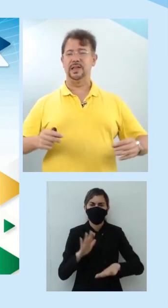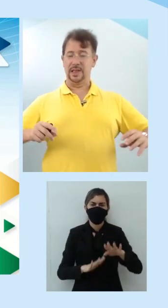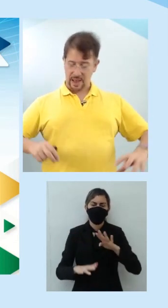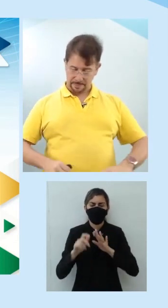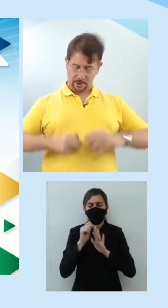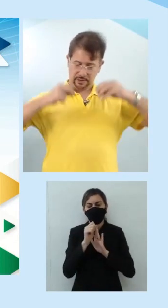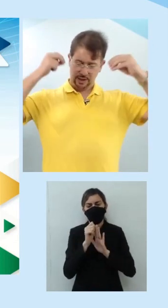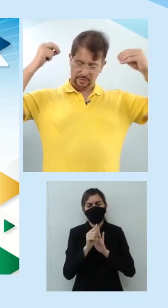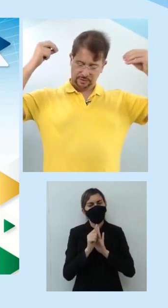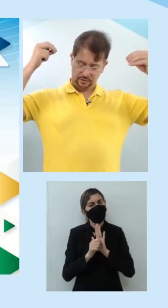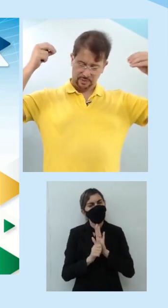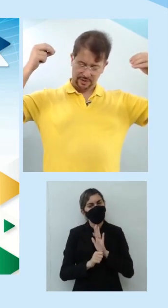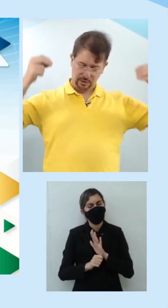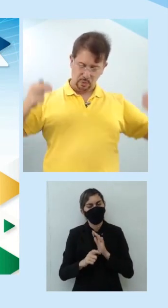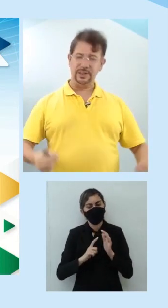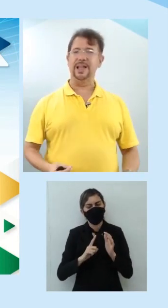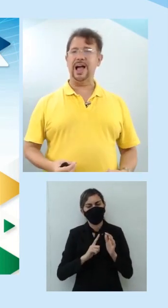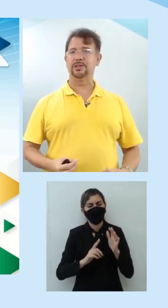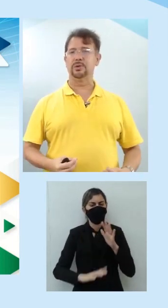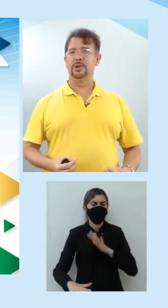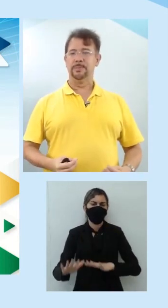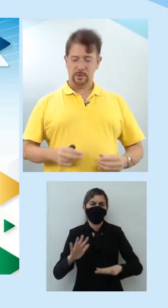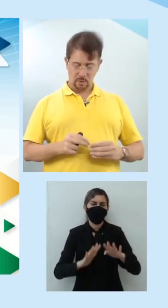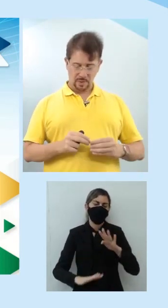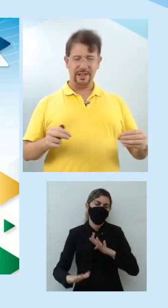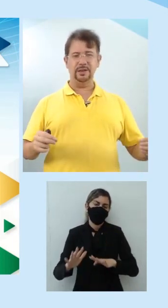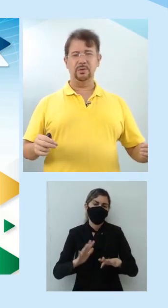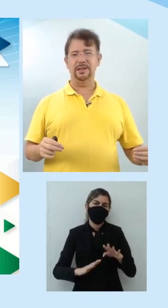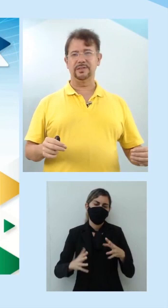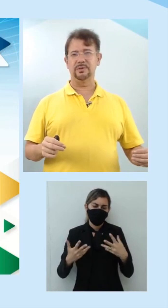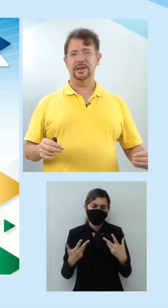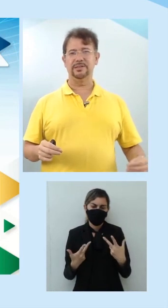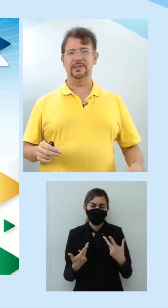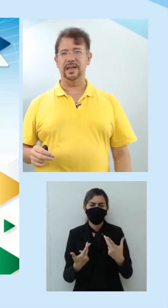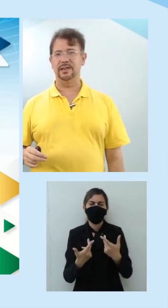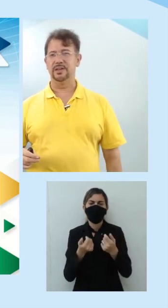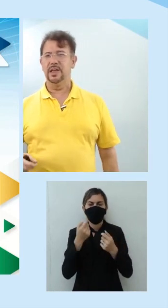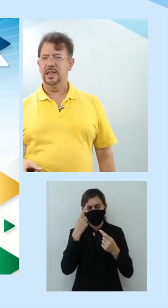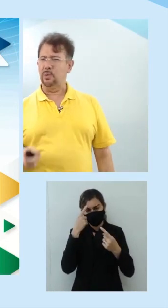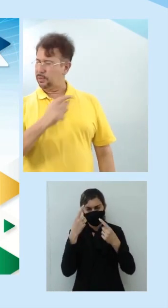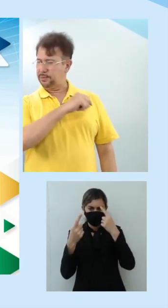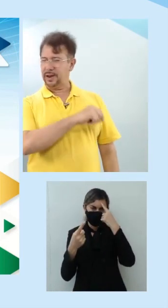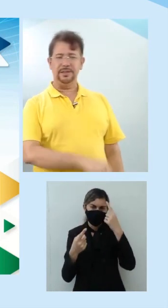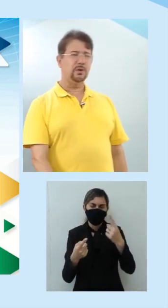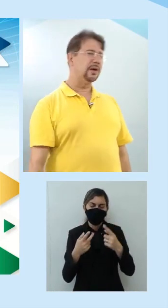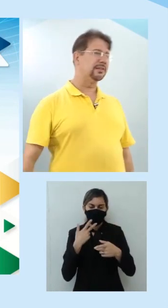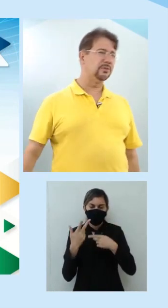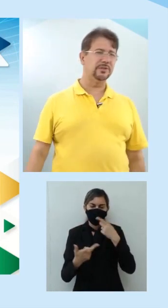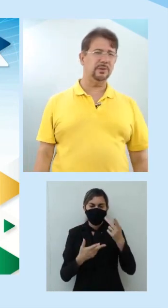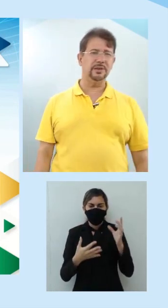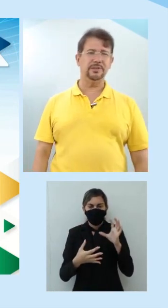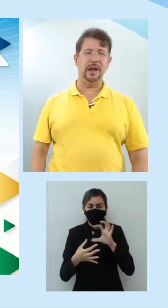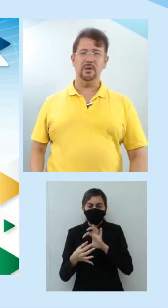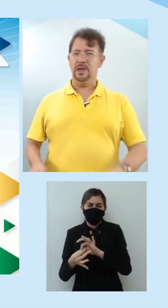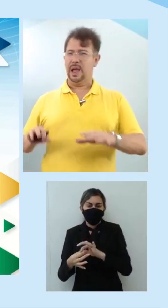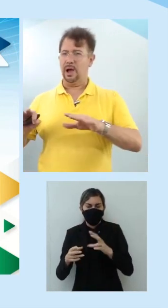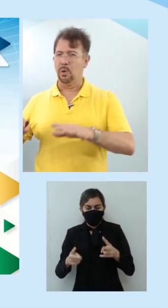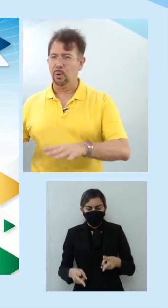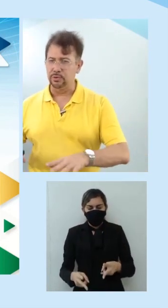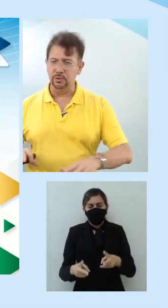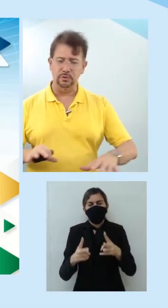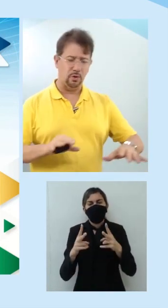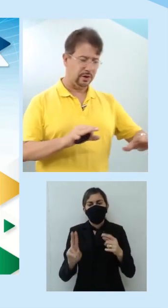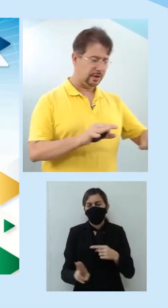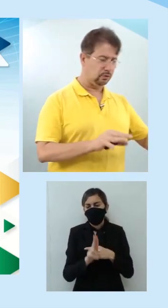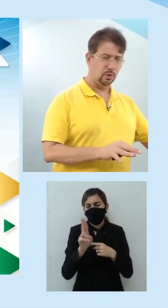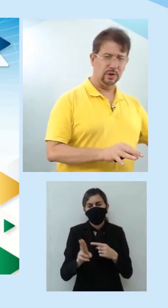escrita. É importante que vocês tenham esse cuidado com a articulação das ideias. E quando falar de coesão sequencial, é o